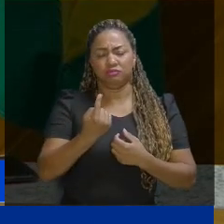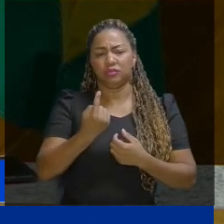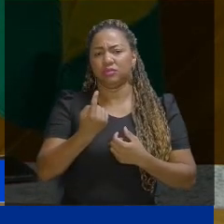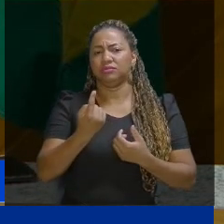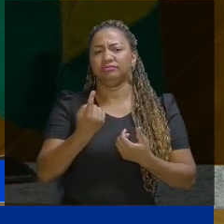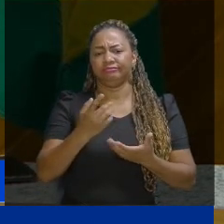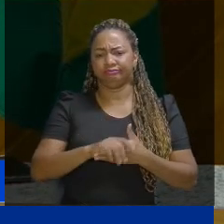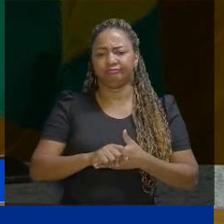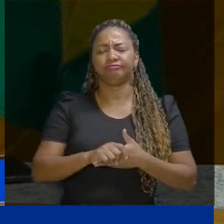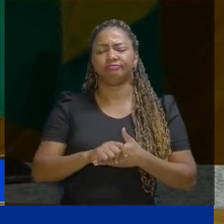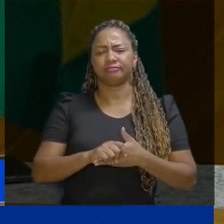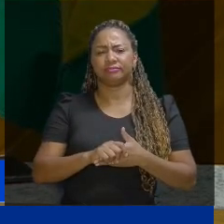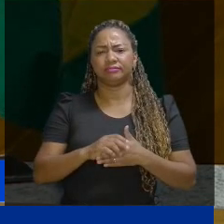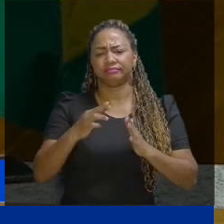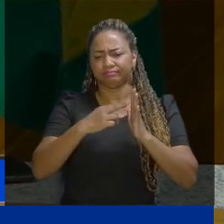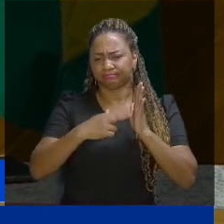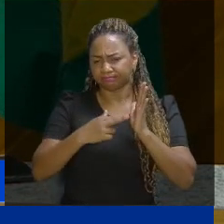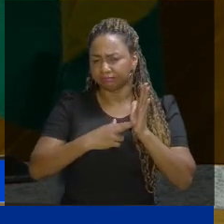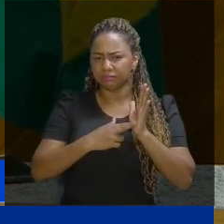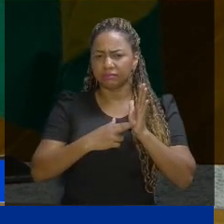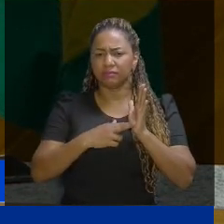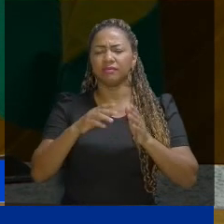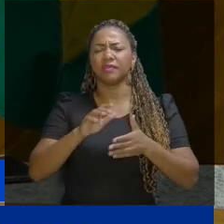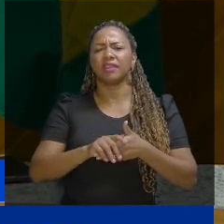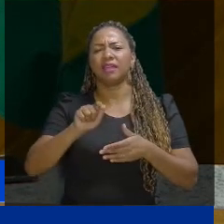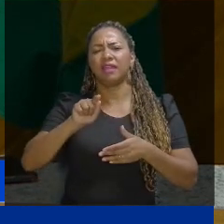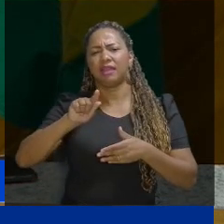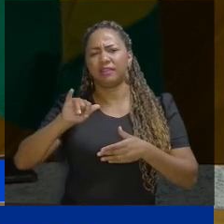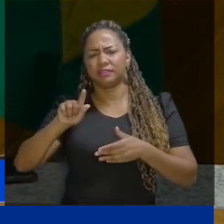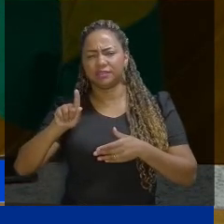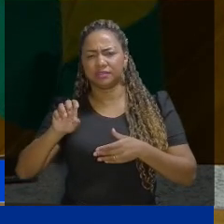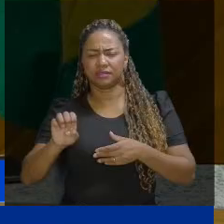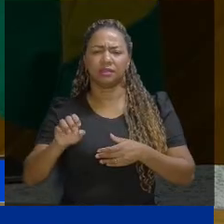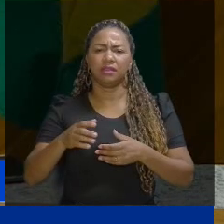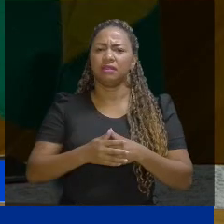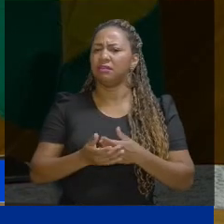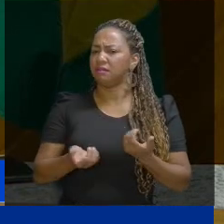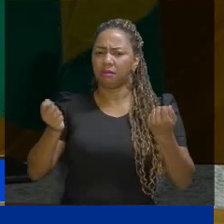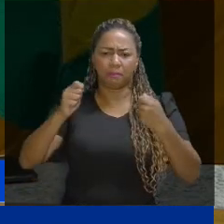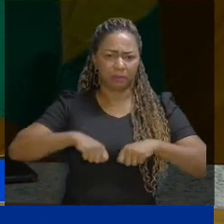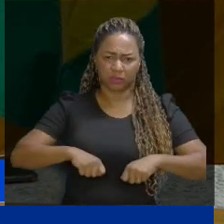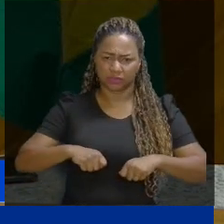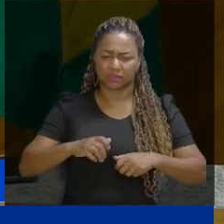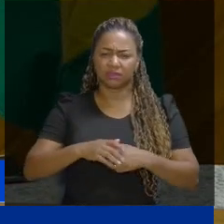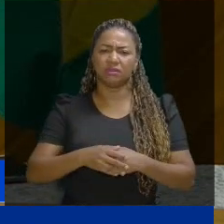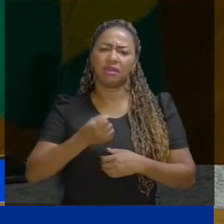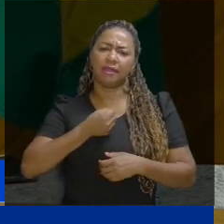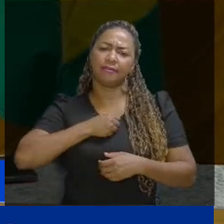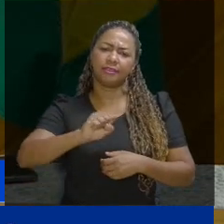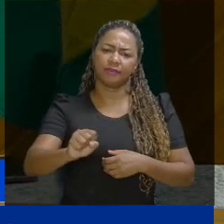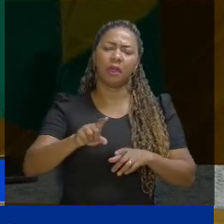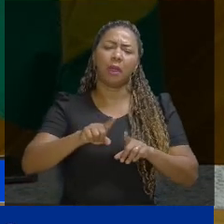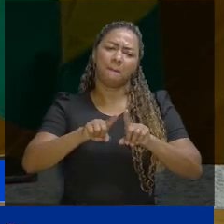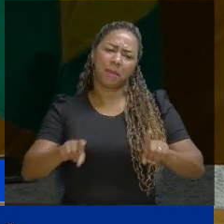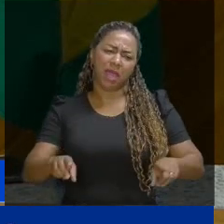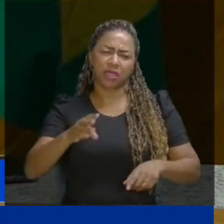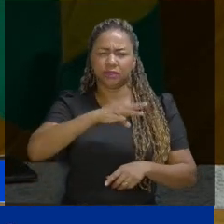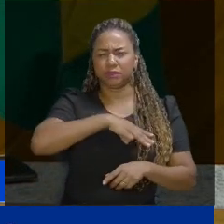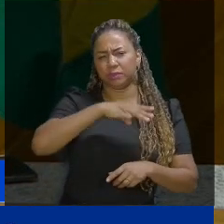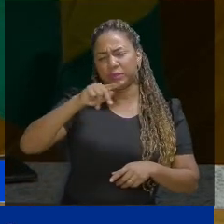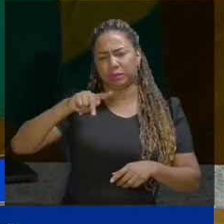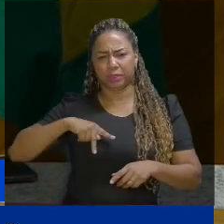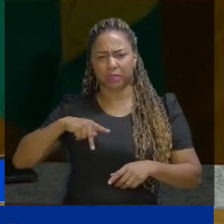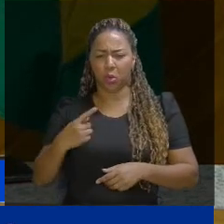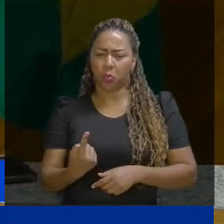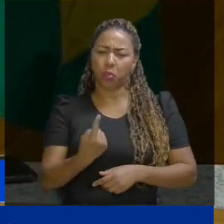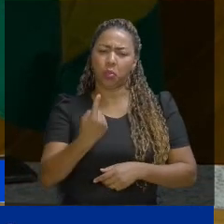possível, porque naquela AIGE já não era mais possível peticionar. E aí as defesas vão alegar, mas o Ministério Público é